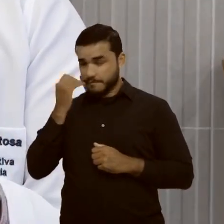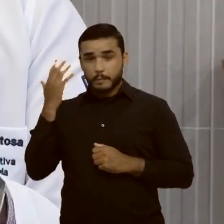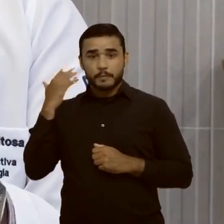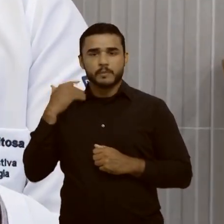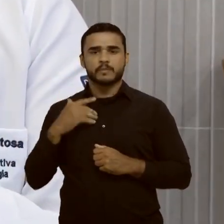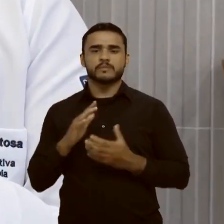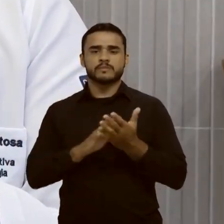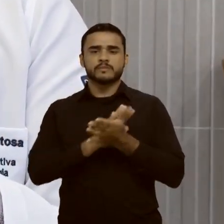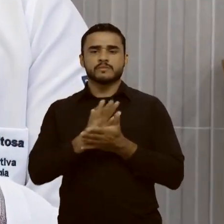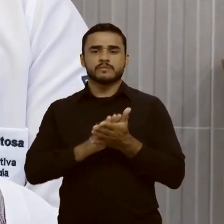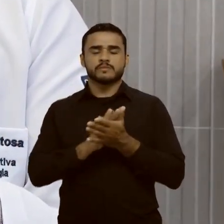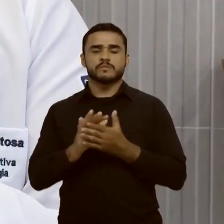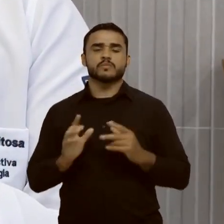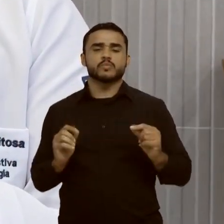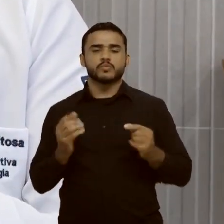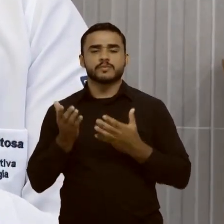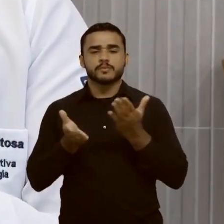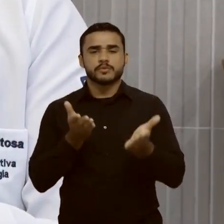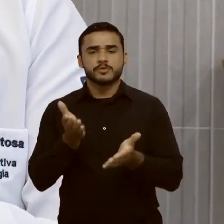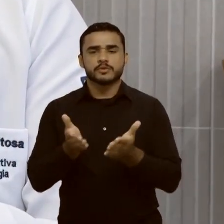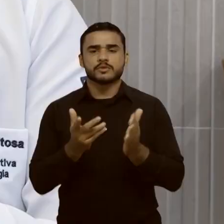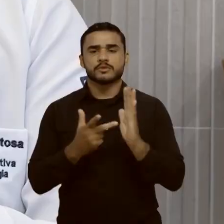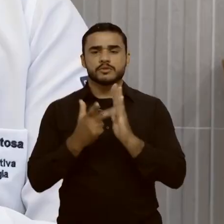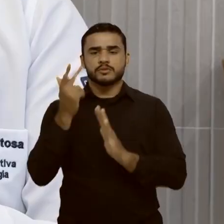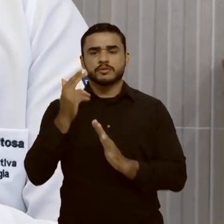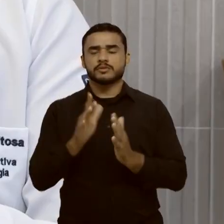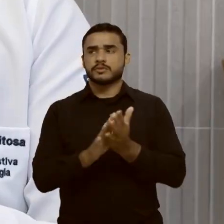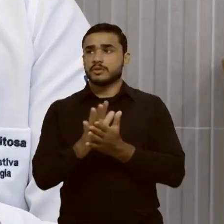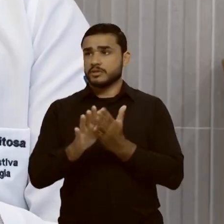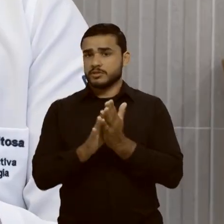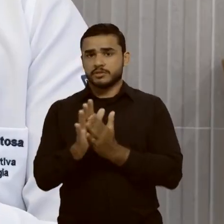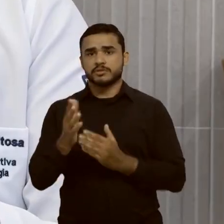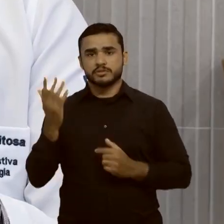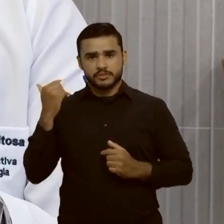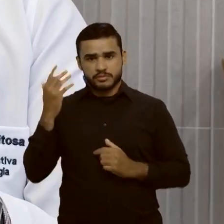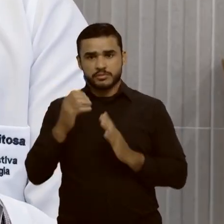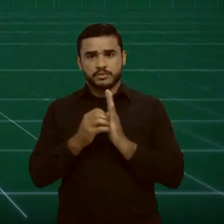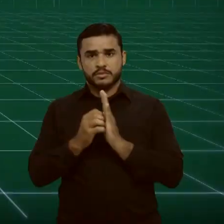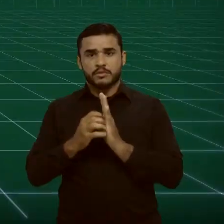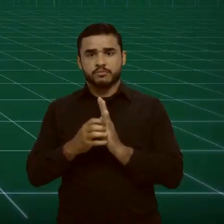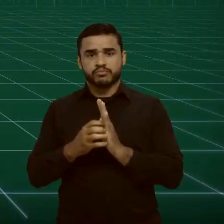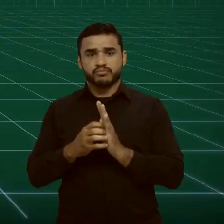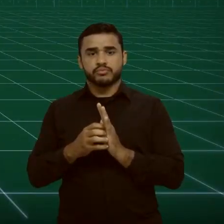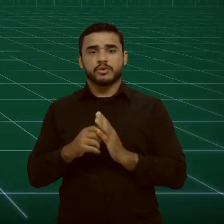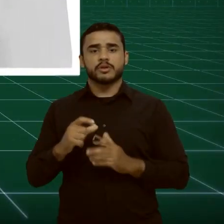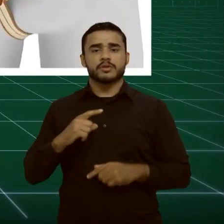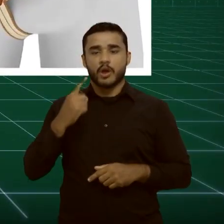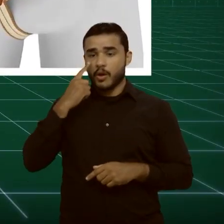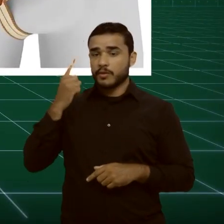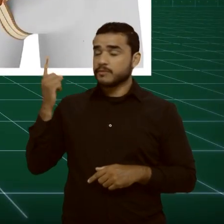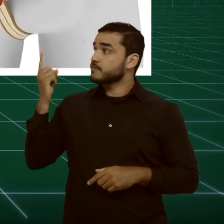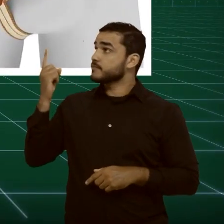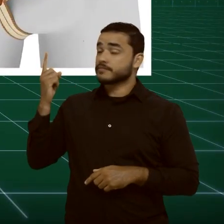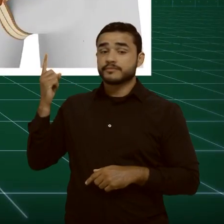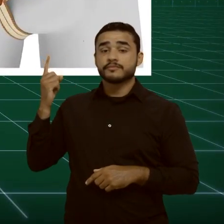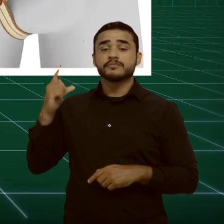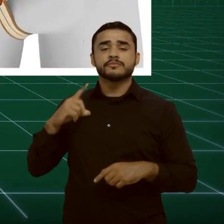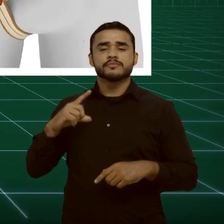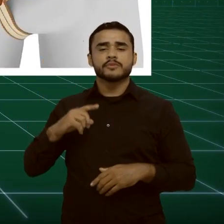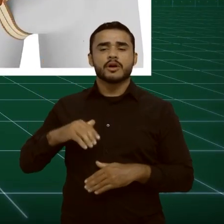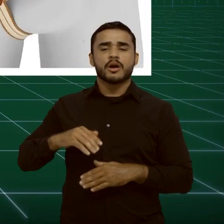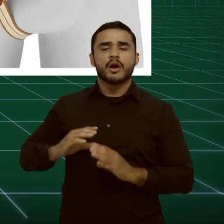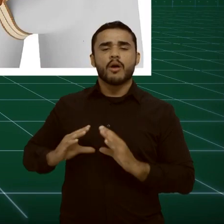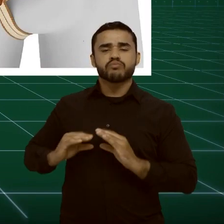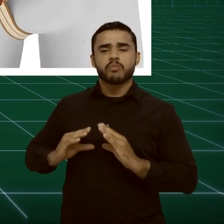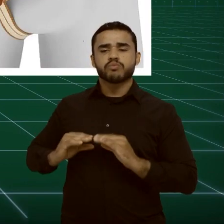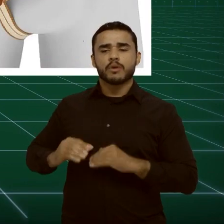acesso ao serviço de cirurgia, de correção cirúrgica, usava-se uma funda, uma cinta que existia uma almofada na ponta